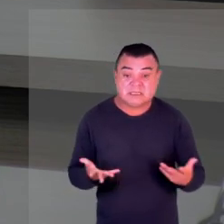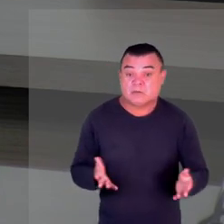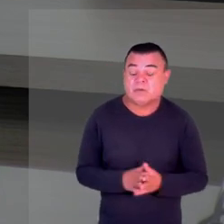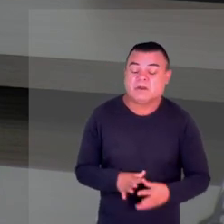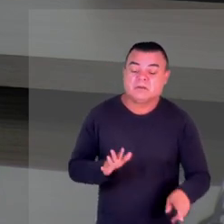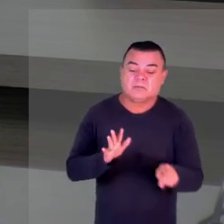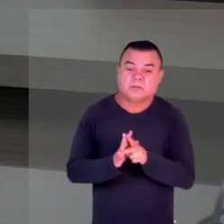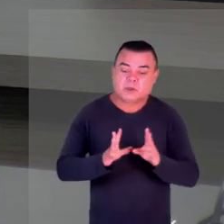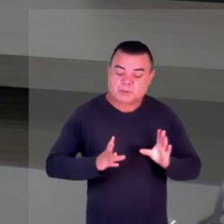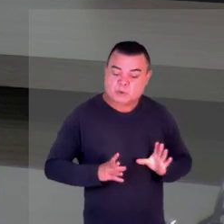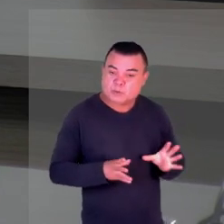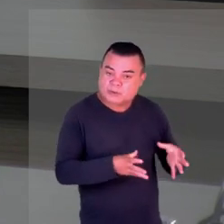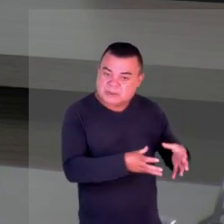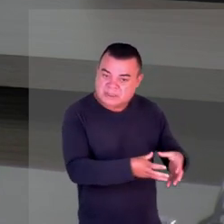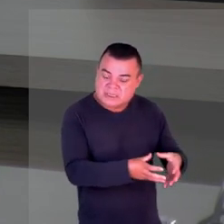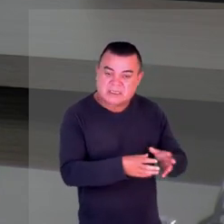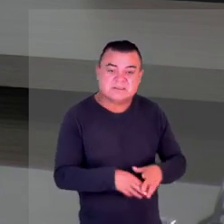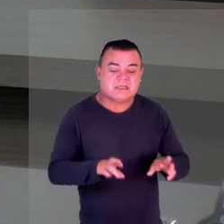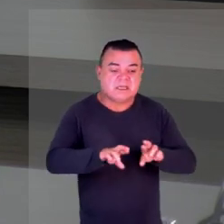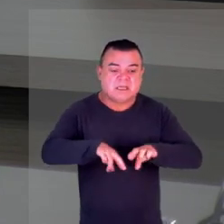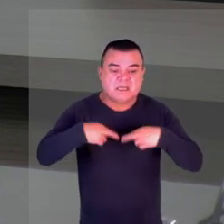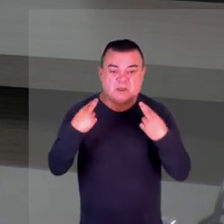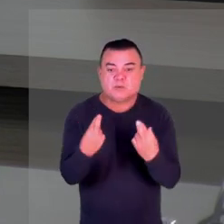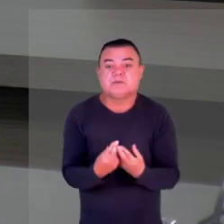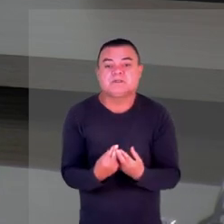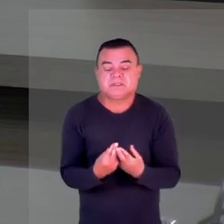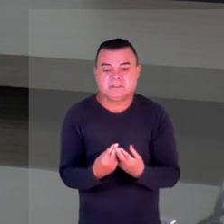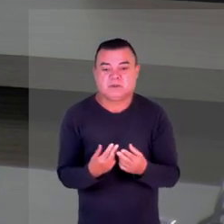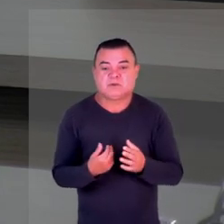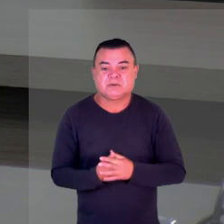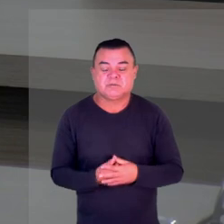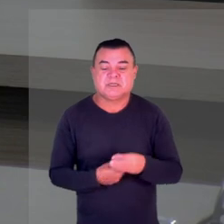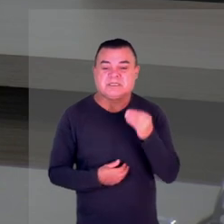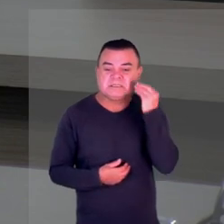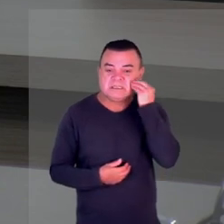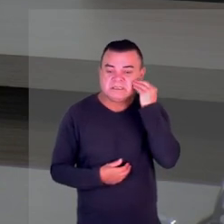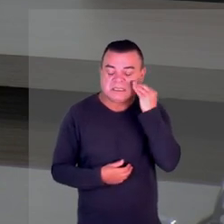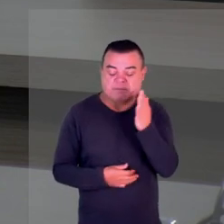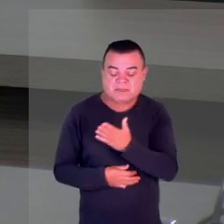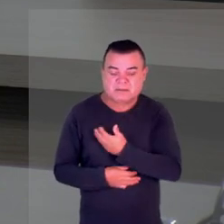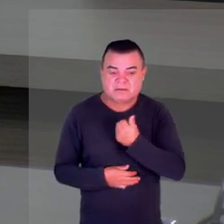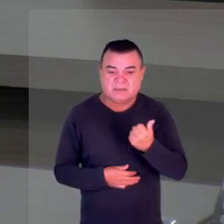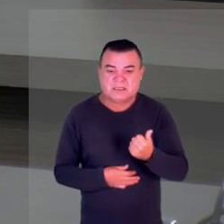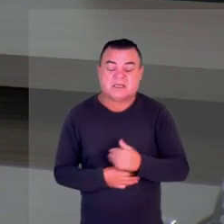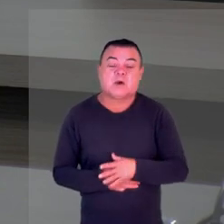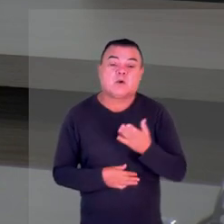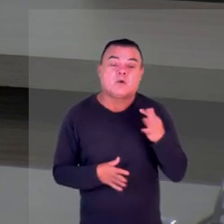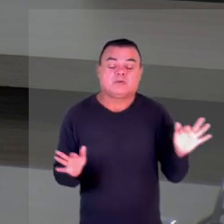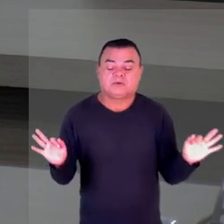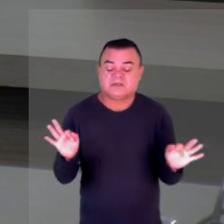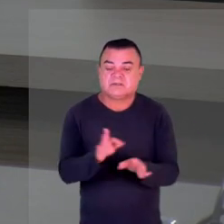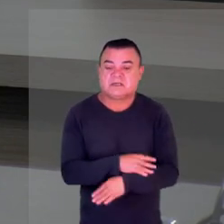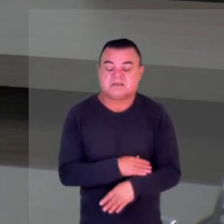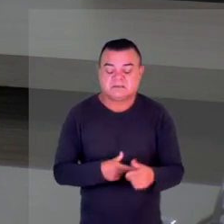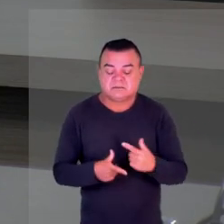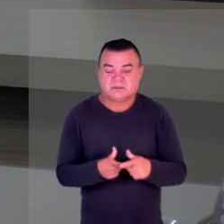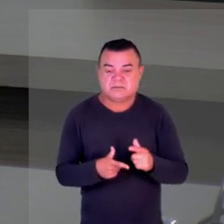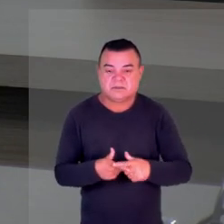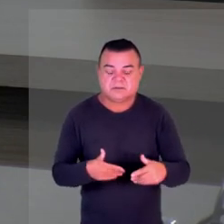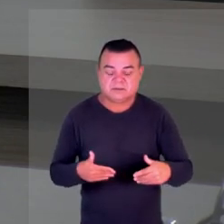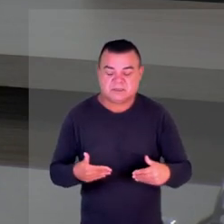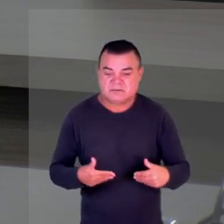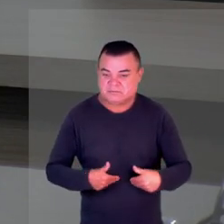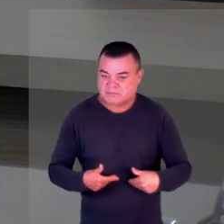comunidade eh se reuniu para para tentar amenizar o problema da fome e e os outros problemas decorrentes da